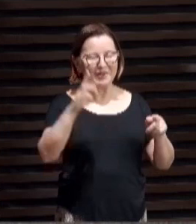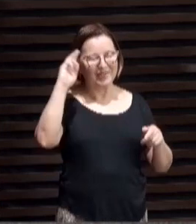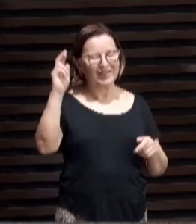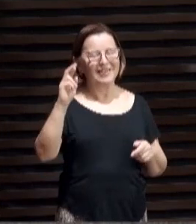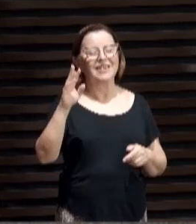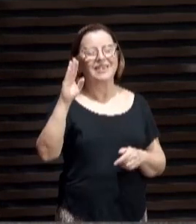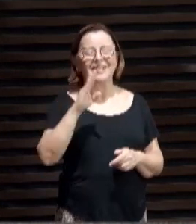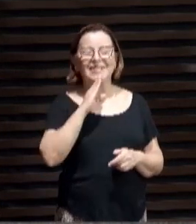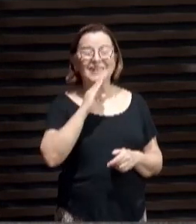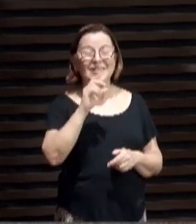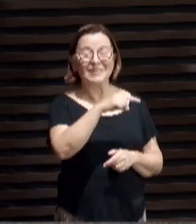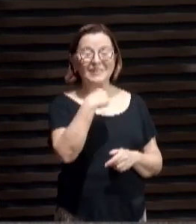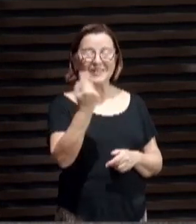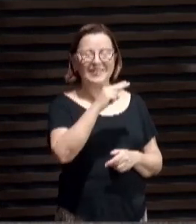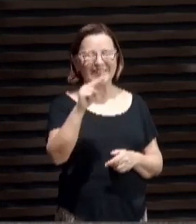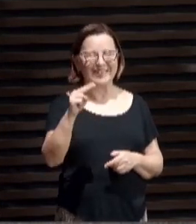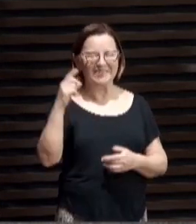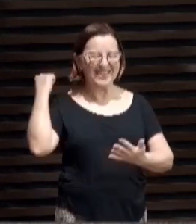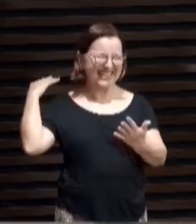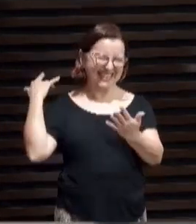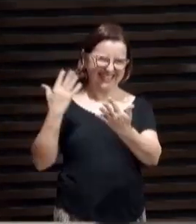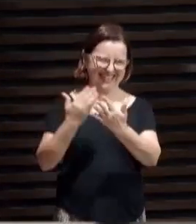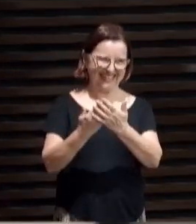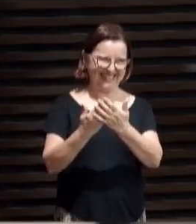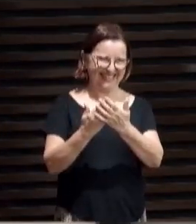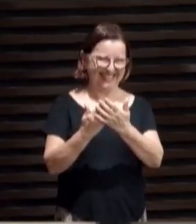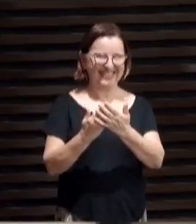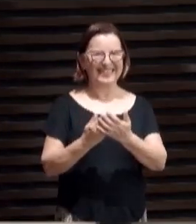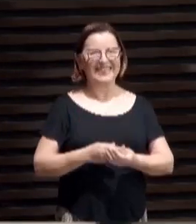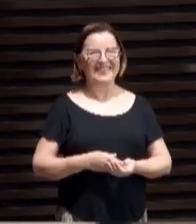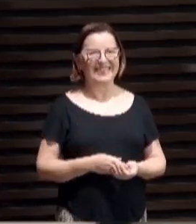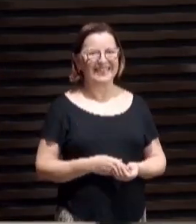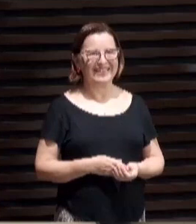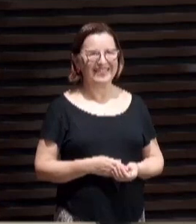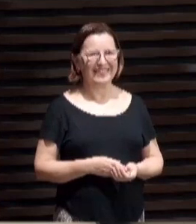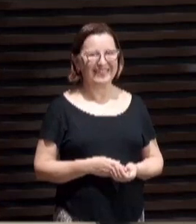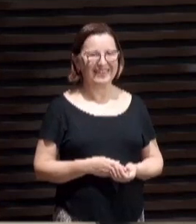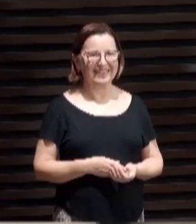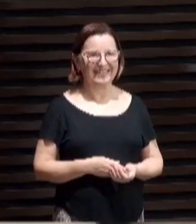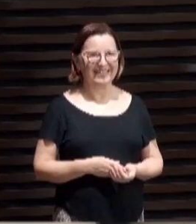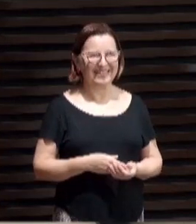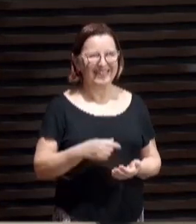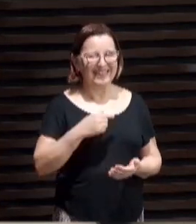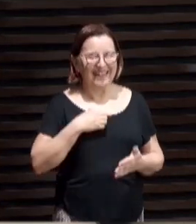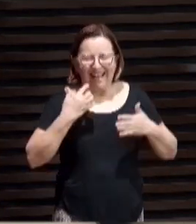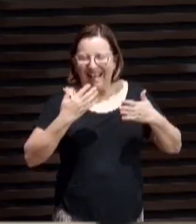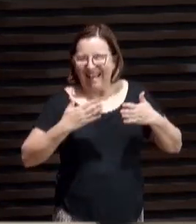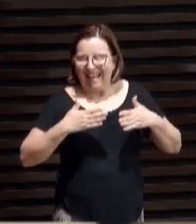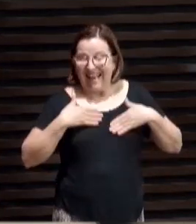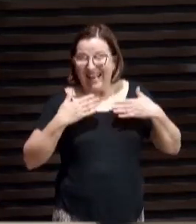nome desde a eternidade. Eu me empolgo com o meu Salvador.